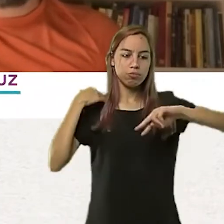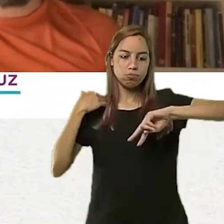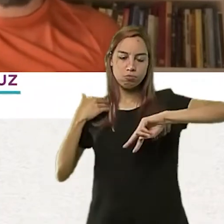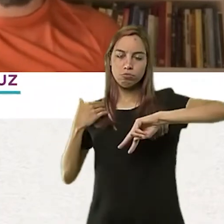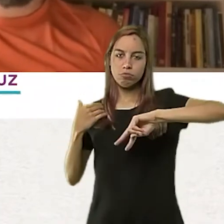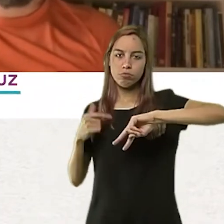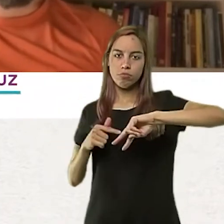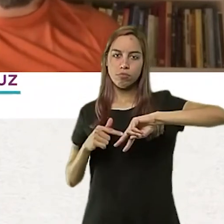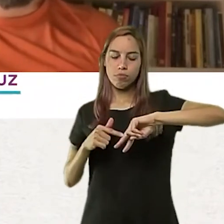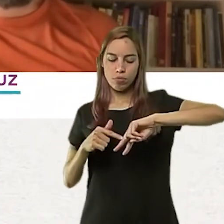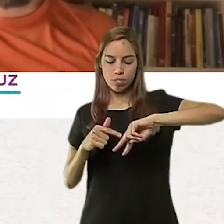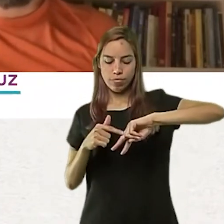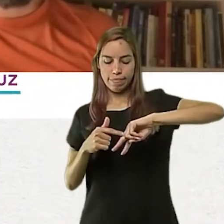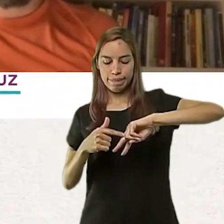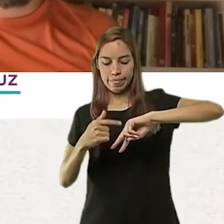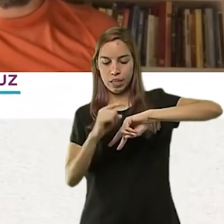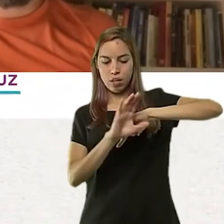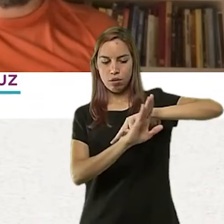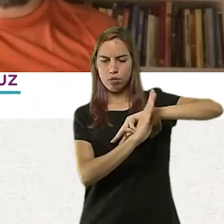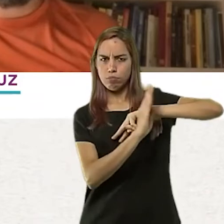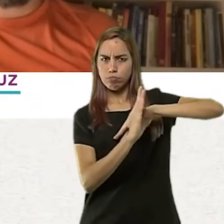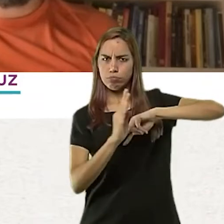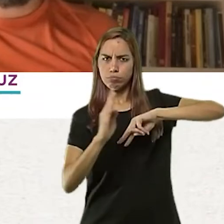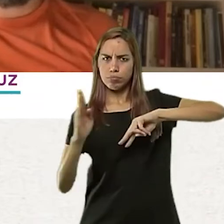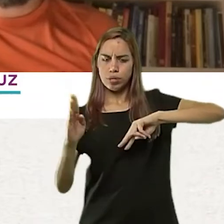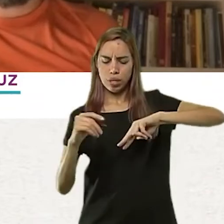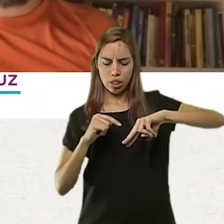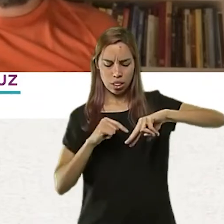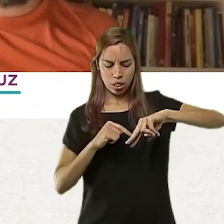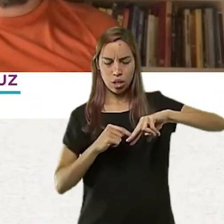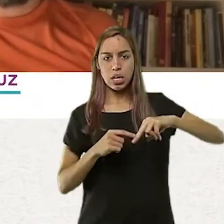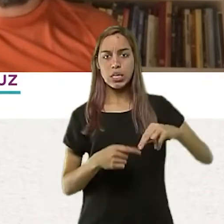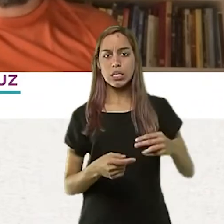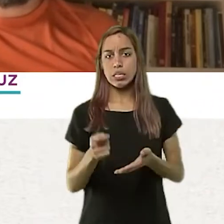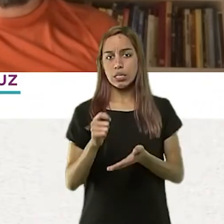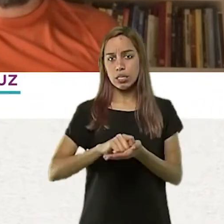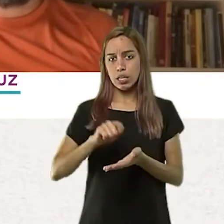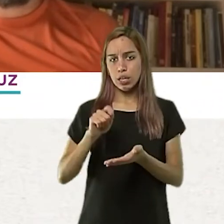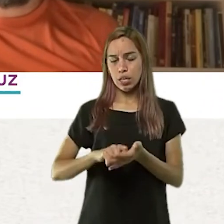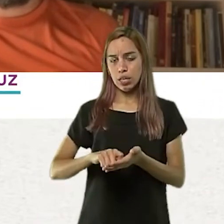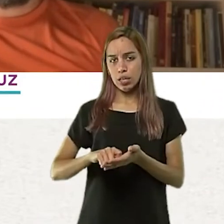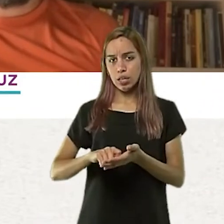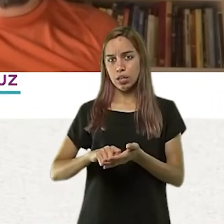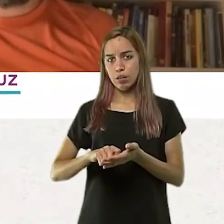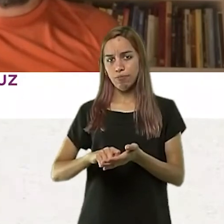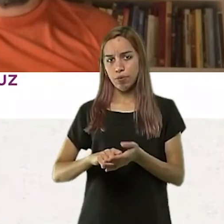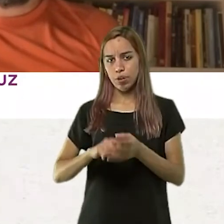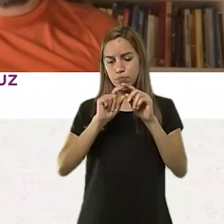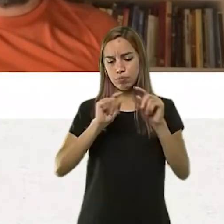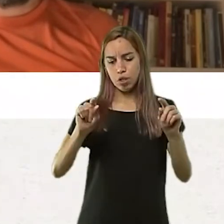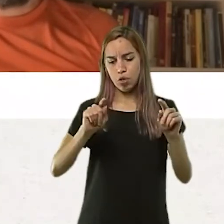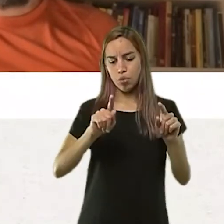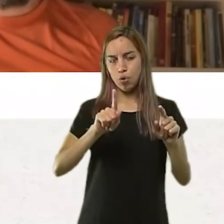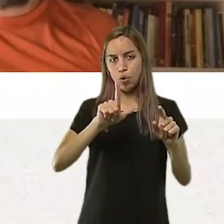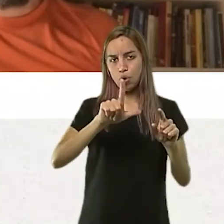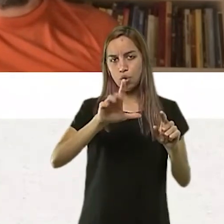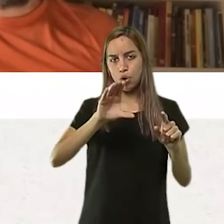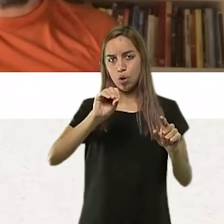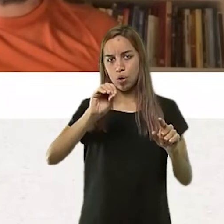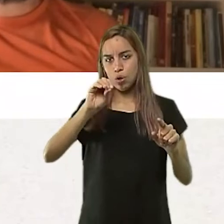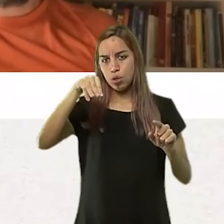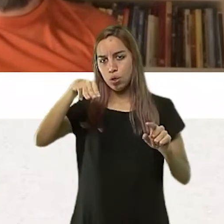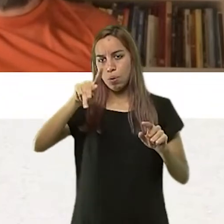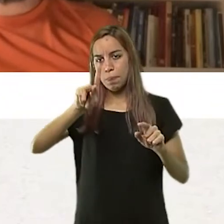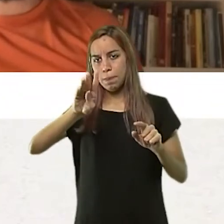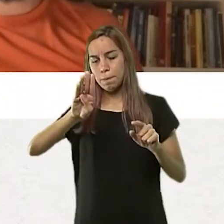estava escrevendo o título de Lombada por Lombada dos livros que ele